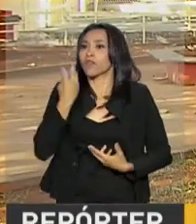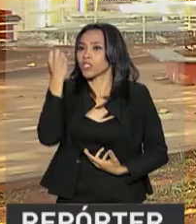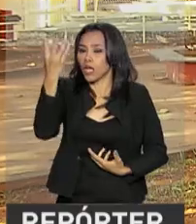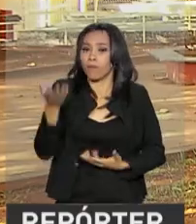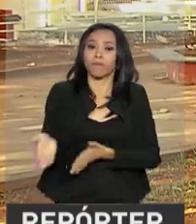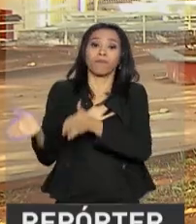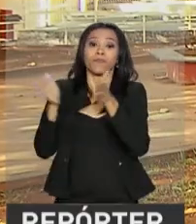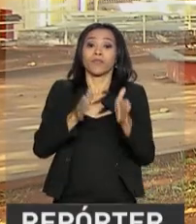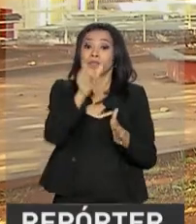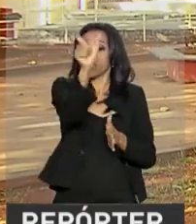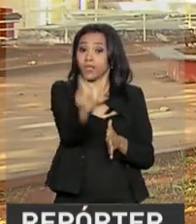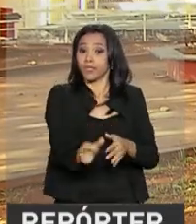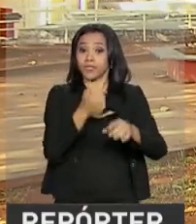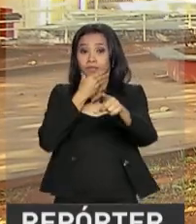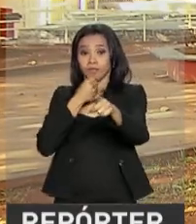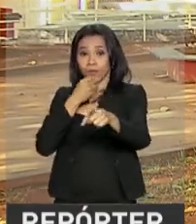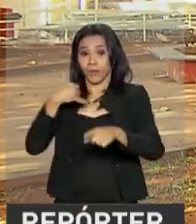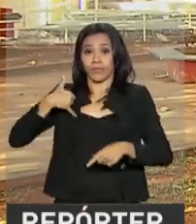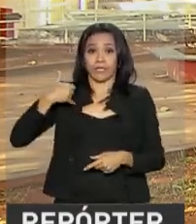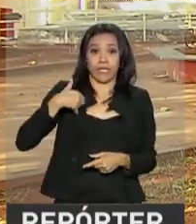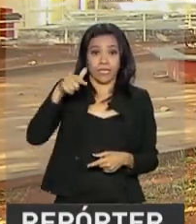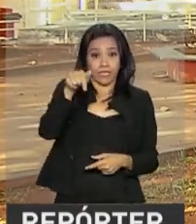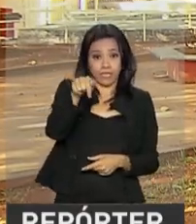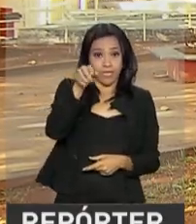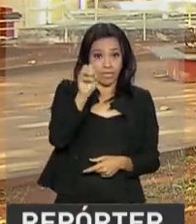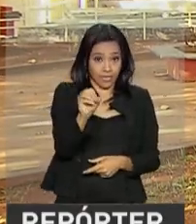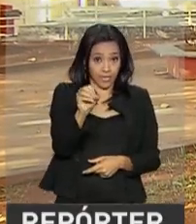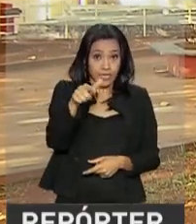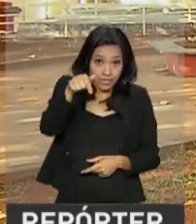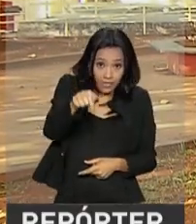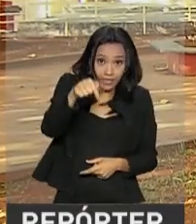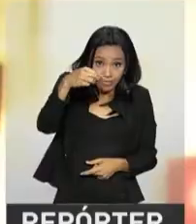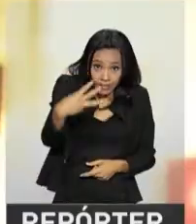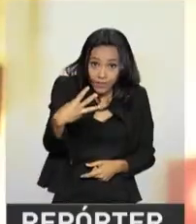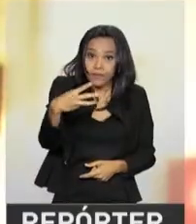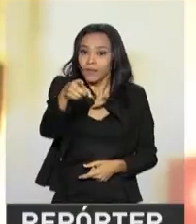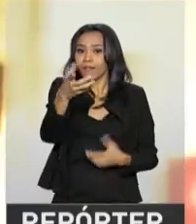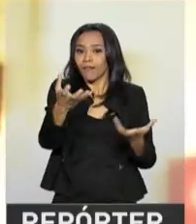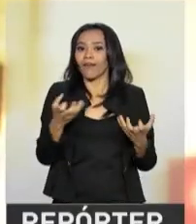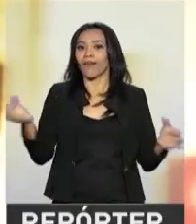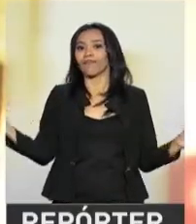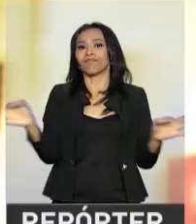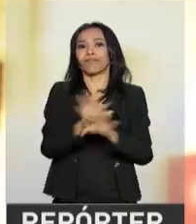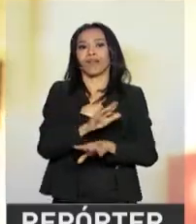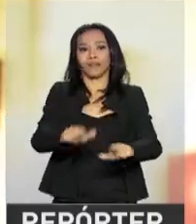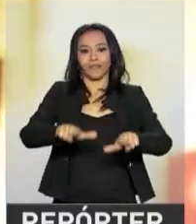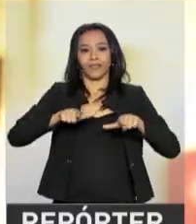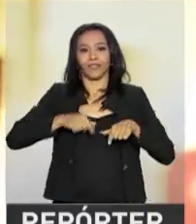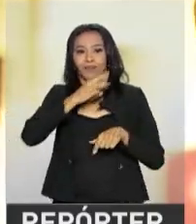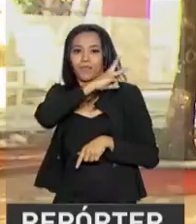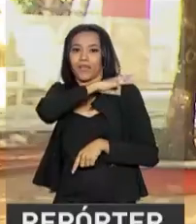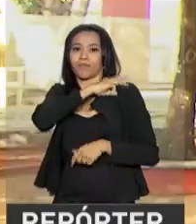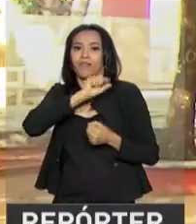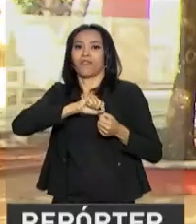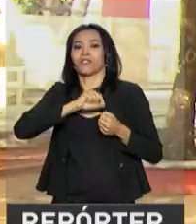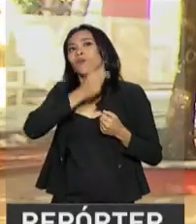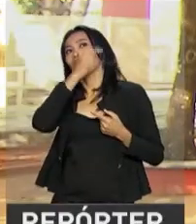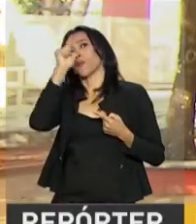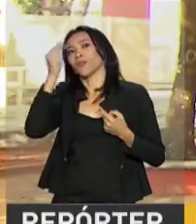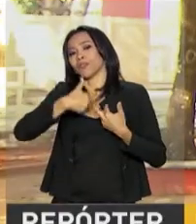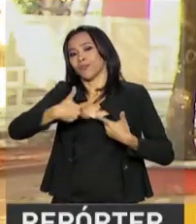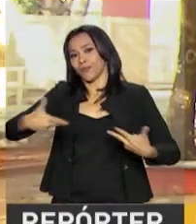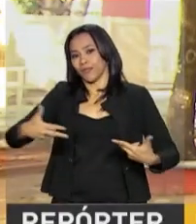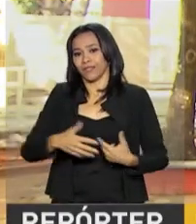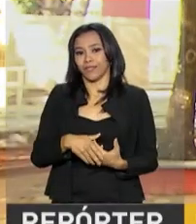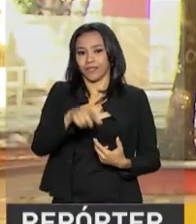josé aos 73 anos quer concluir o ensino médio pra almoçar outros bons que sair daqui